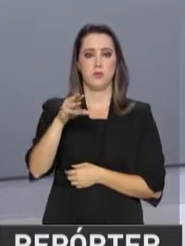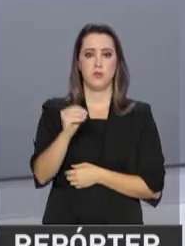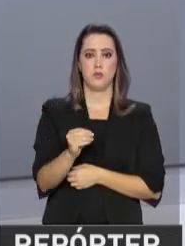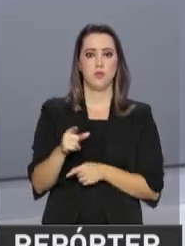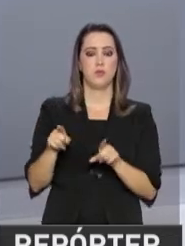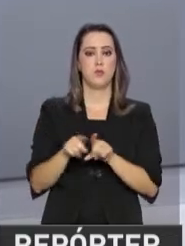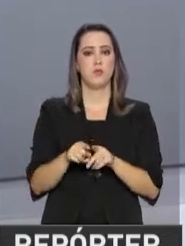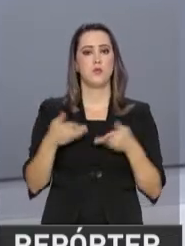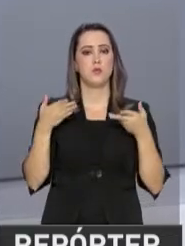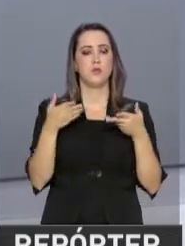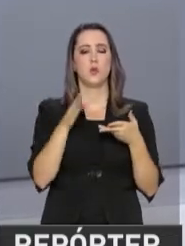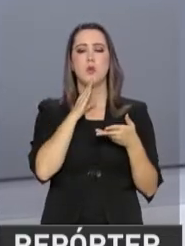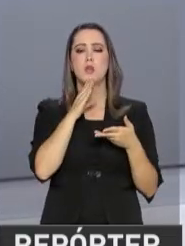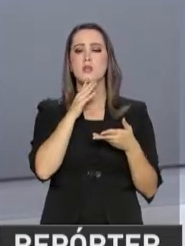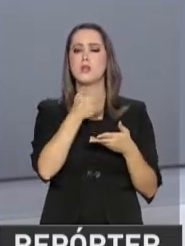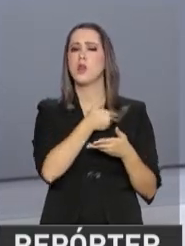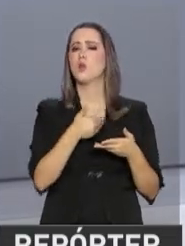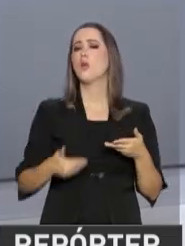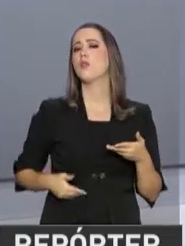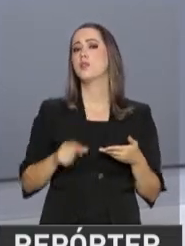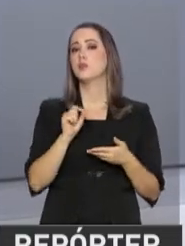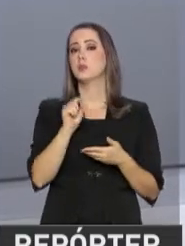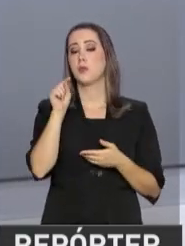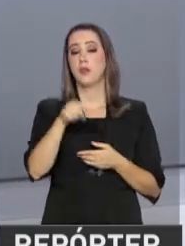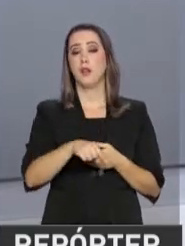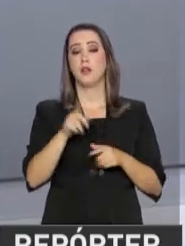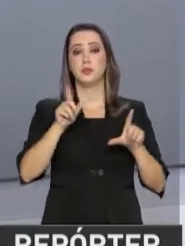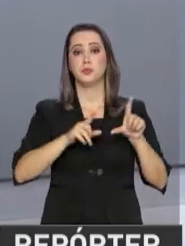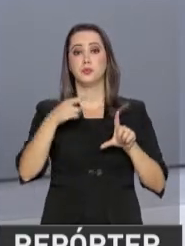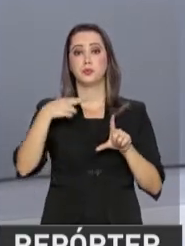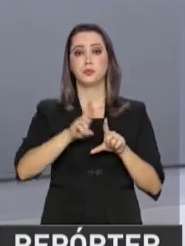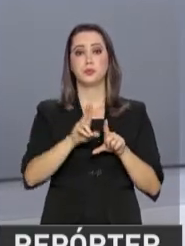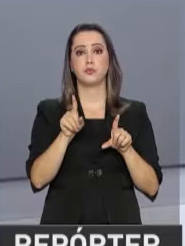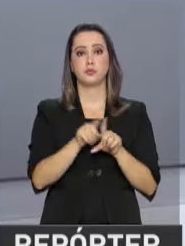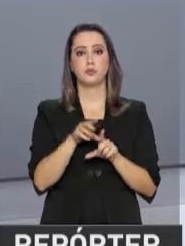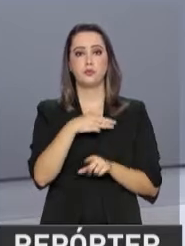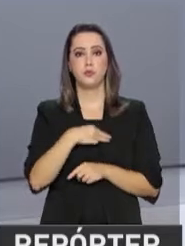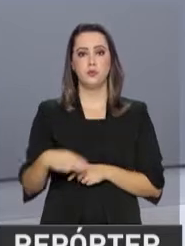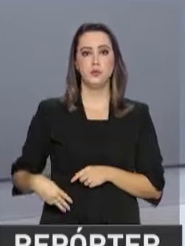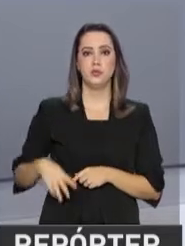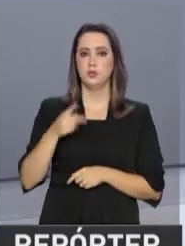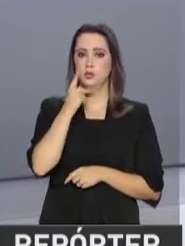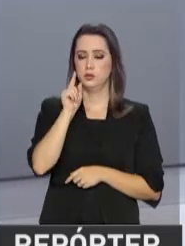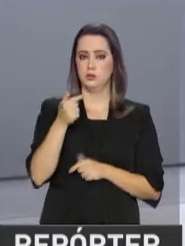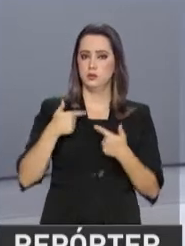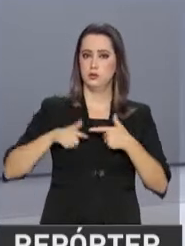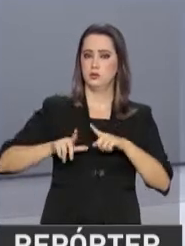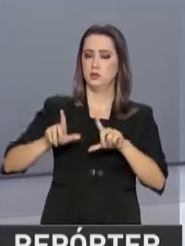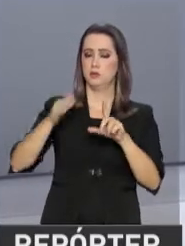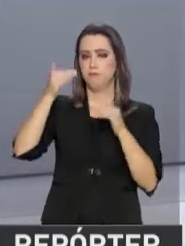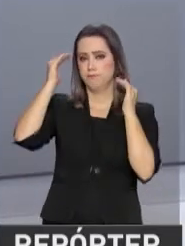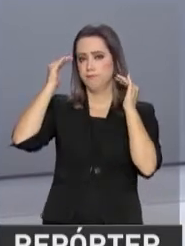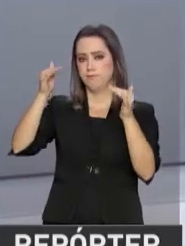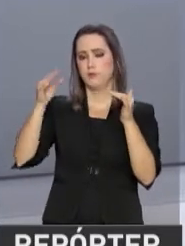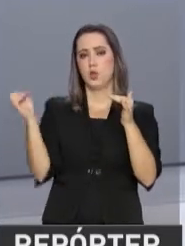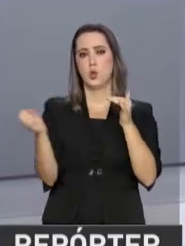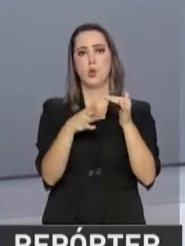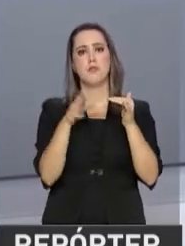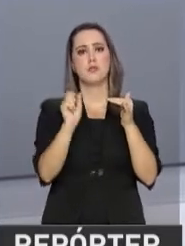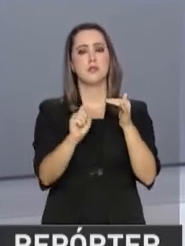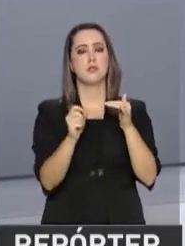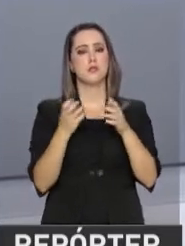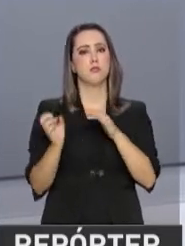leitão no programa por dentro do governo aqui na nbr o ministro disse que homenagear o tema inovação e empreendedorismo